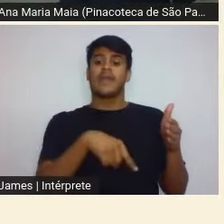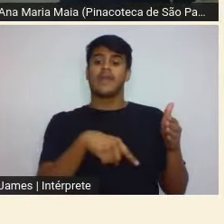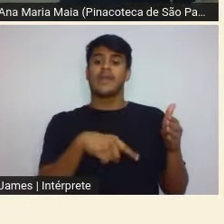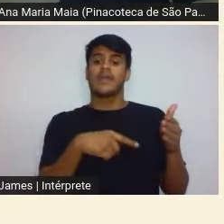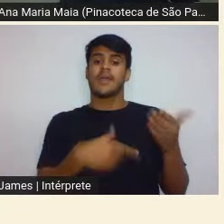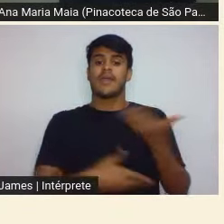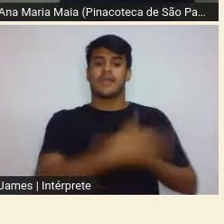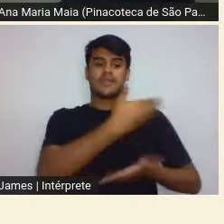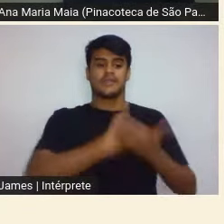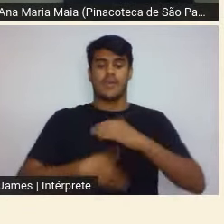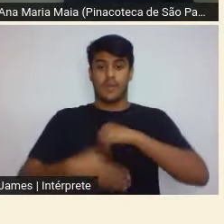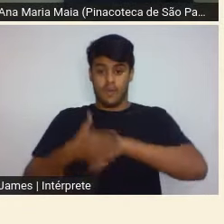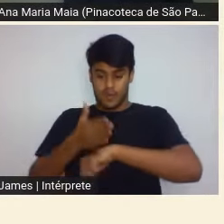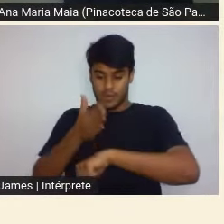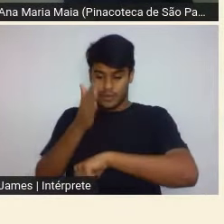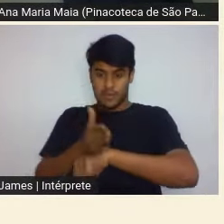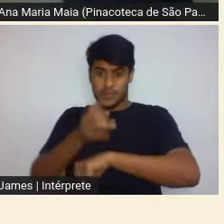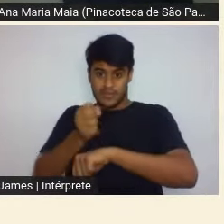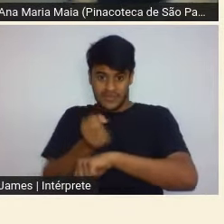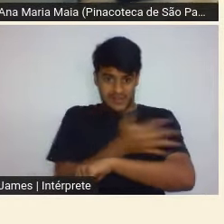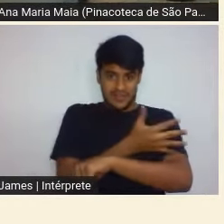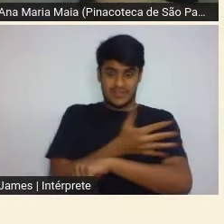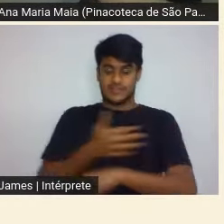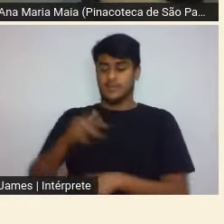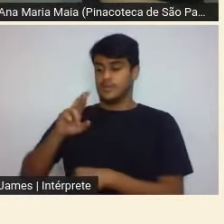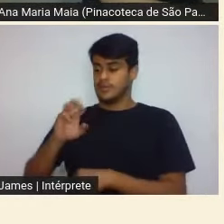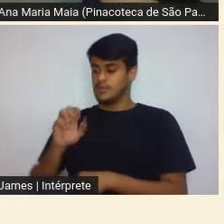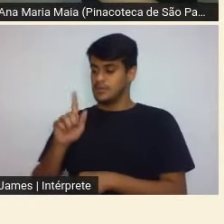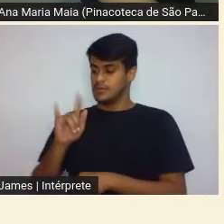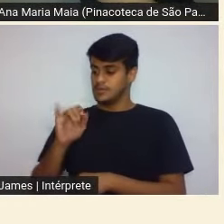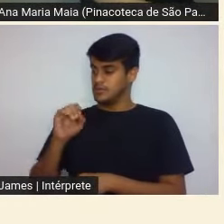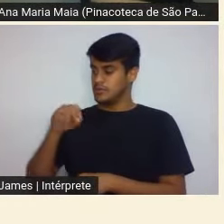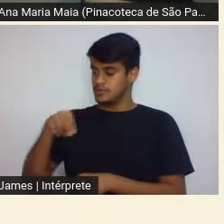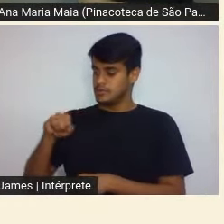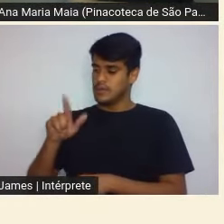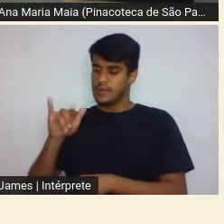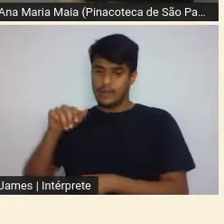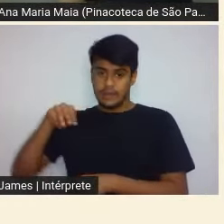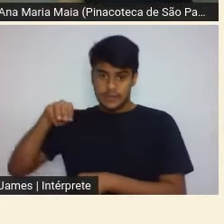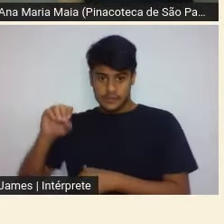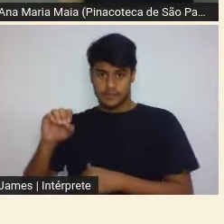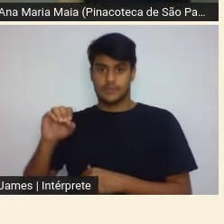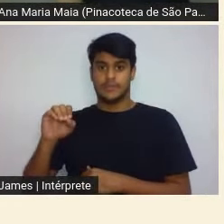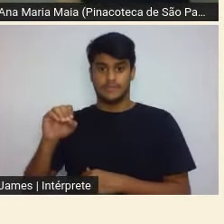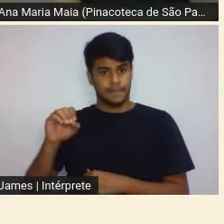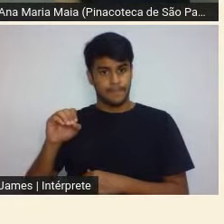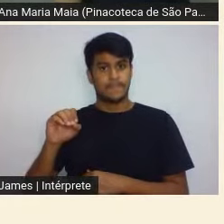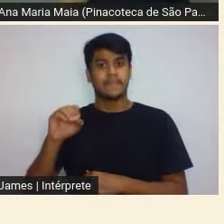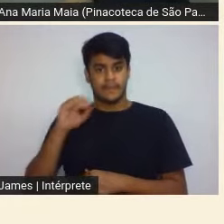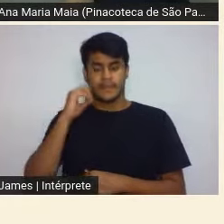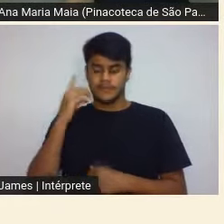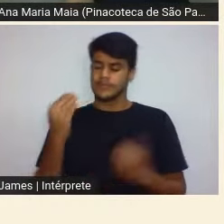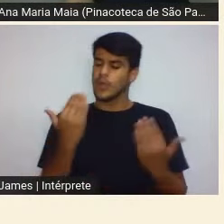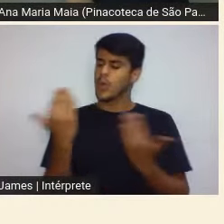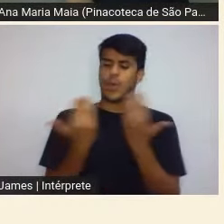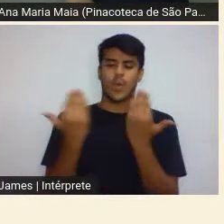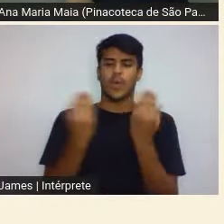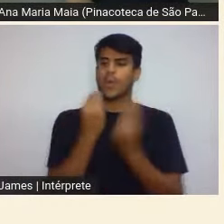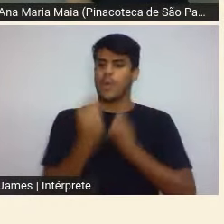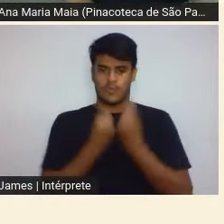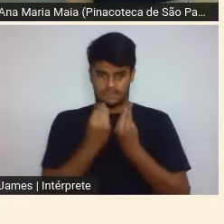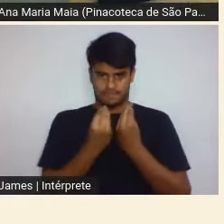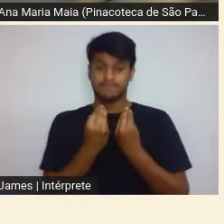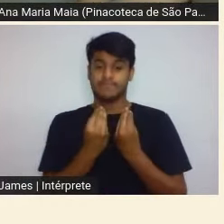o modernismo e o regionalismo, o movimento regionalista e tradicionalista do Recife. Em